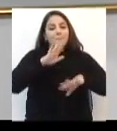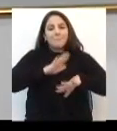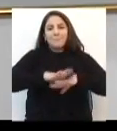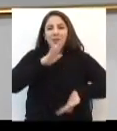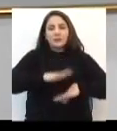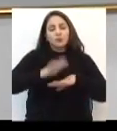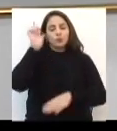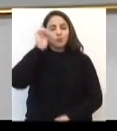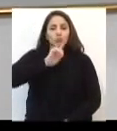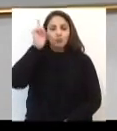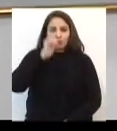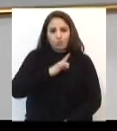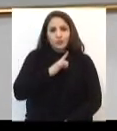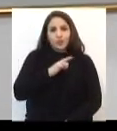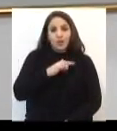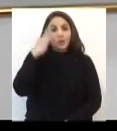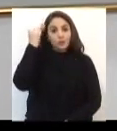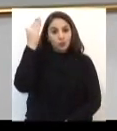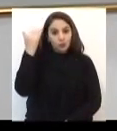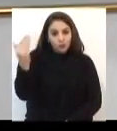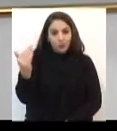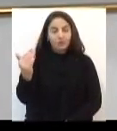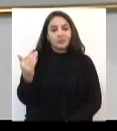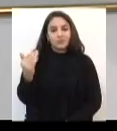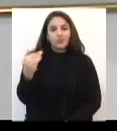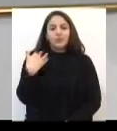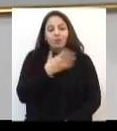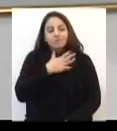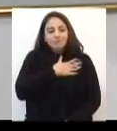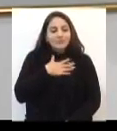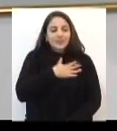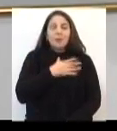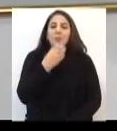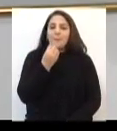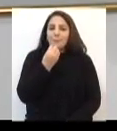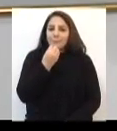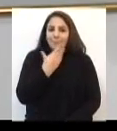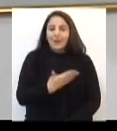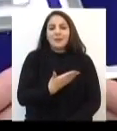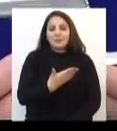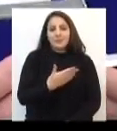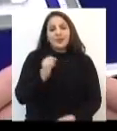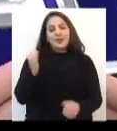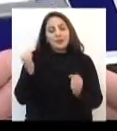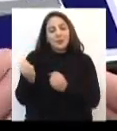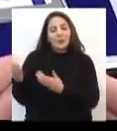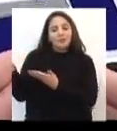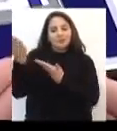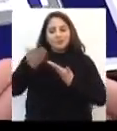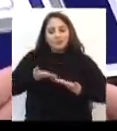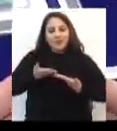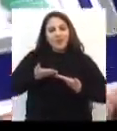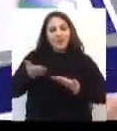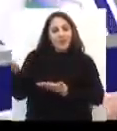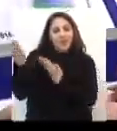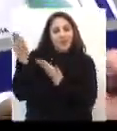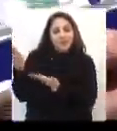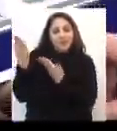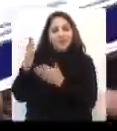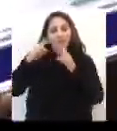mais com vitórias, com sucesso, né? E a gente se sente muito lisonjeado em poder receber essa homenagem,